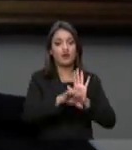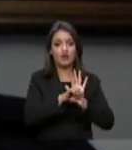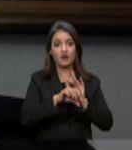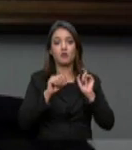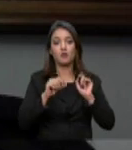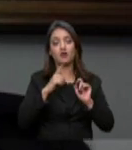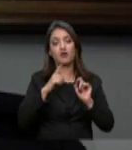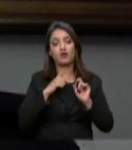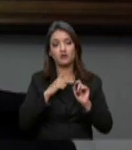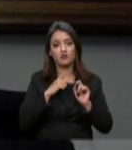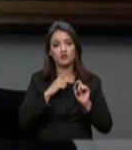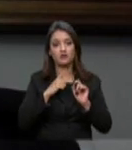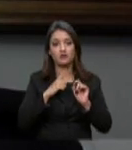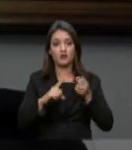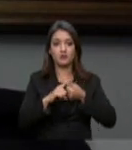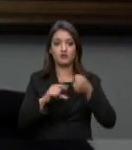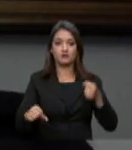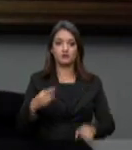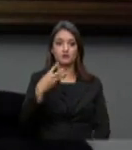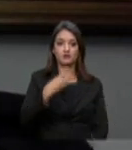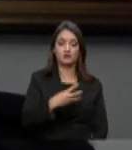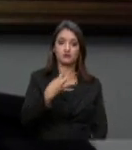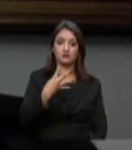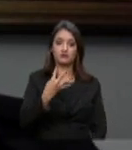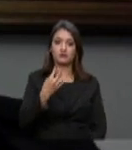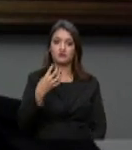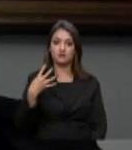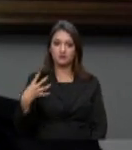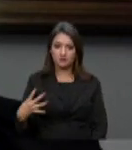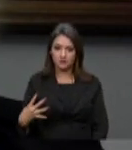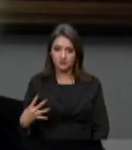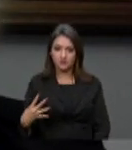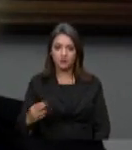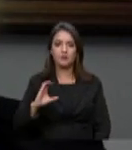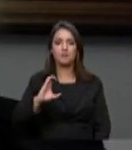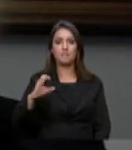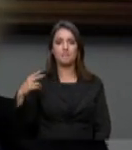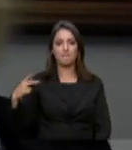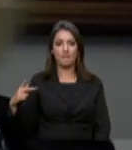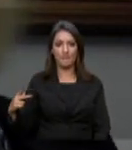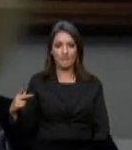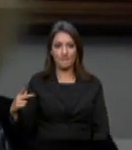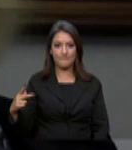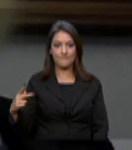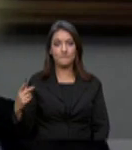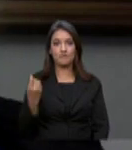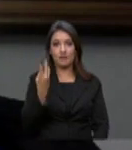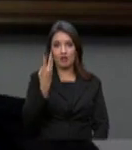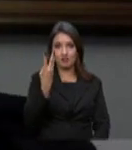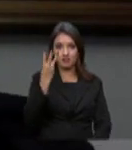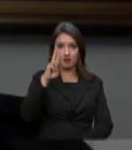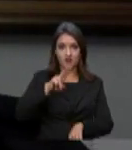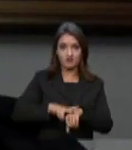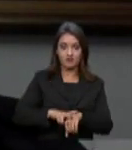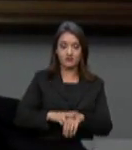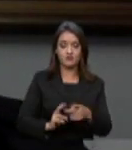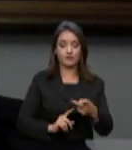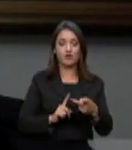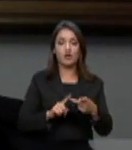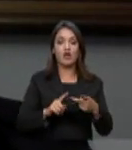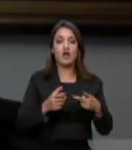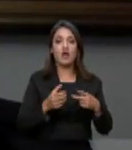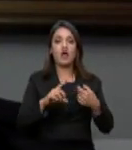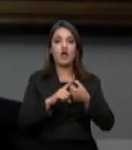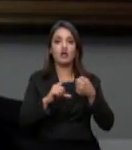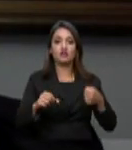tipificados no artigo 344 do Código Penal ou três vezes no